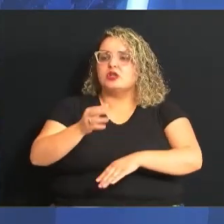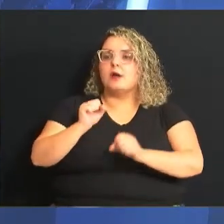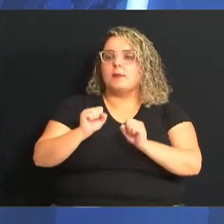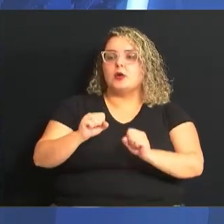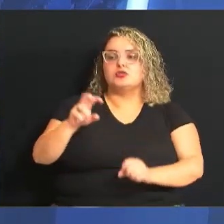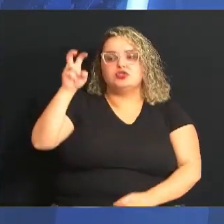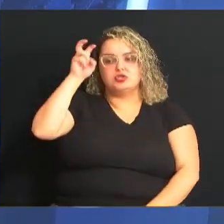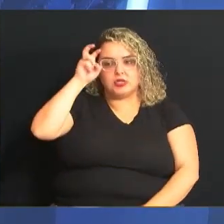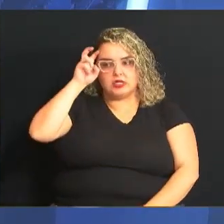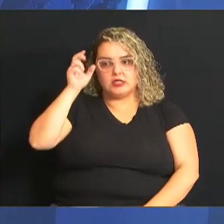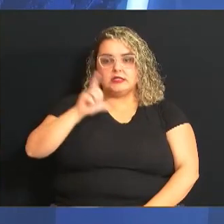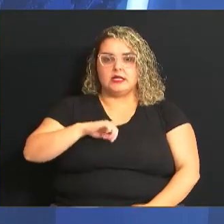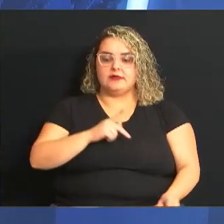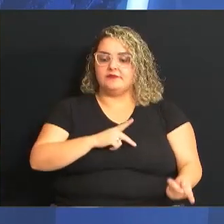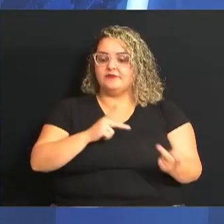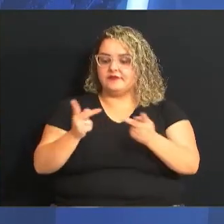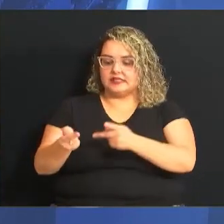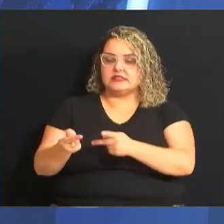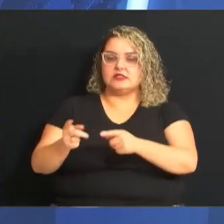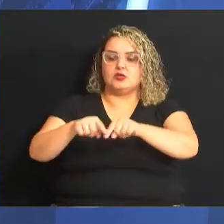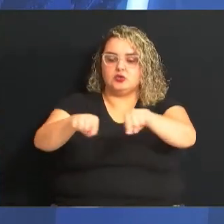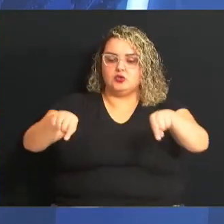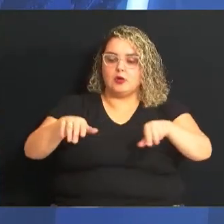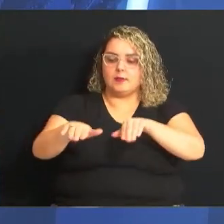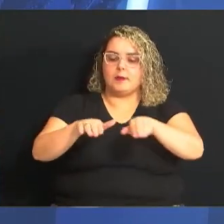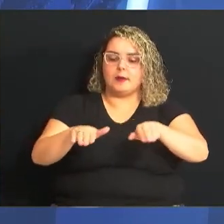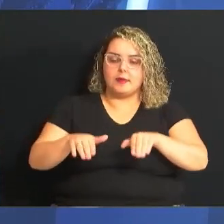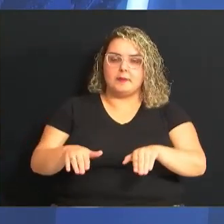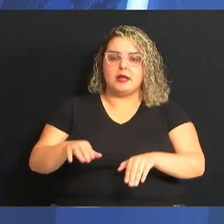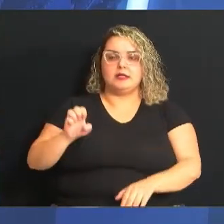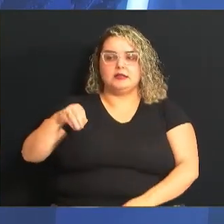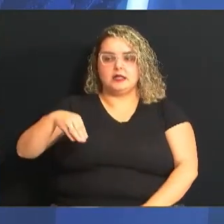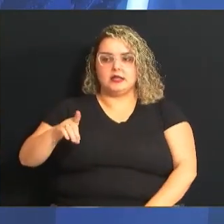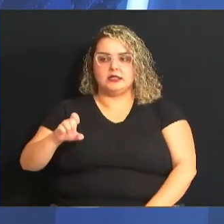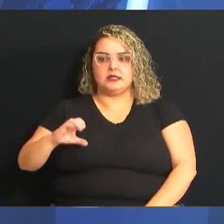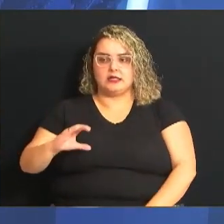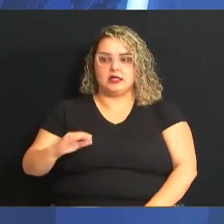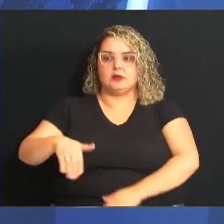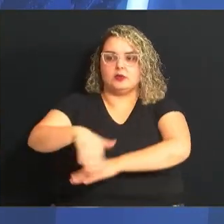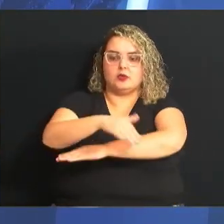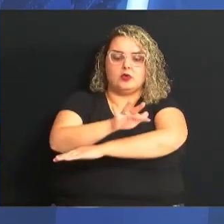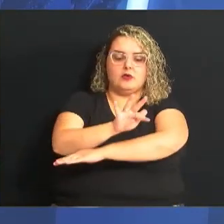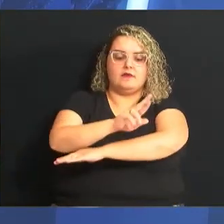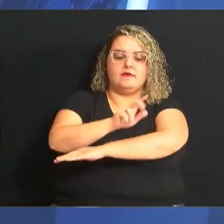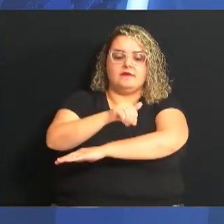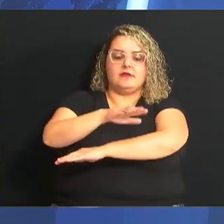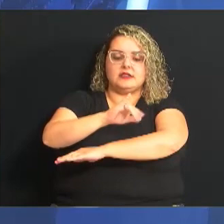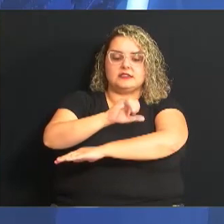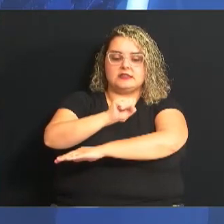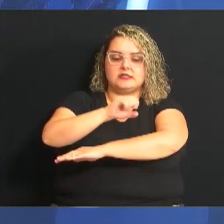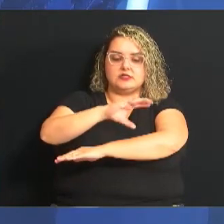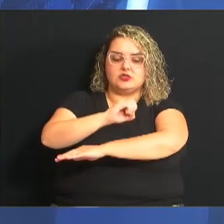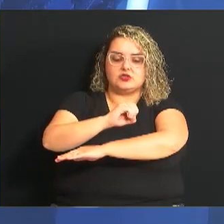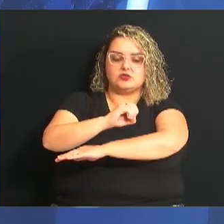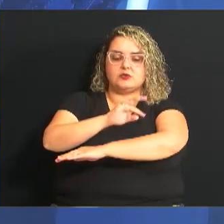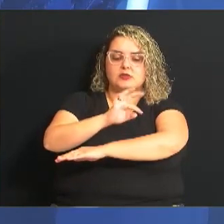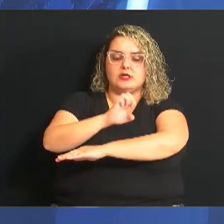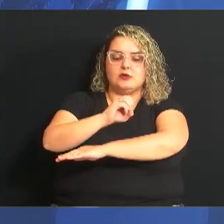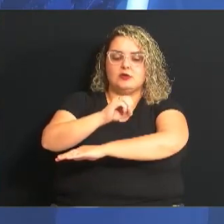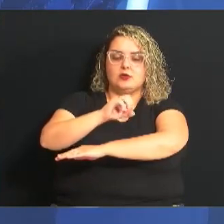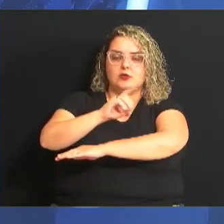empresários, várias outras leis e ações só para a ativação do desenvolvimento econômico e social do município. Fique atento à